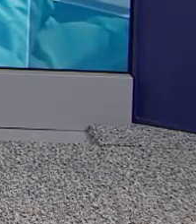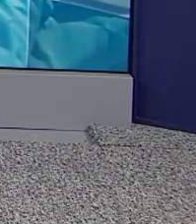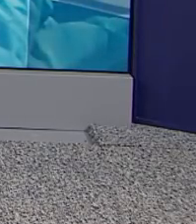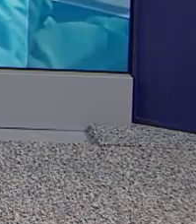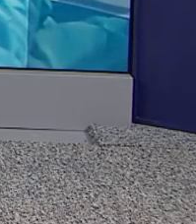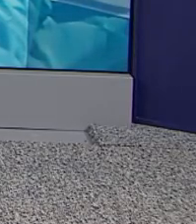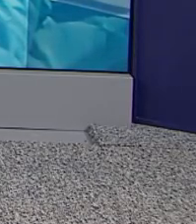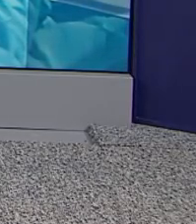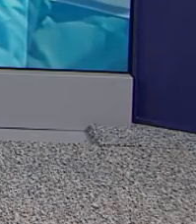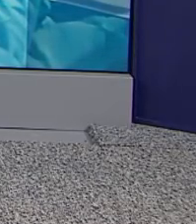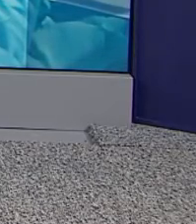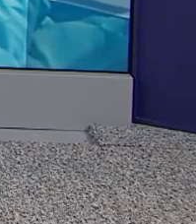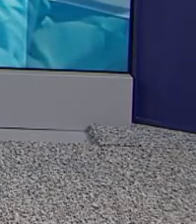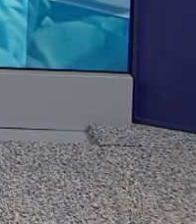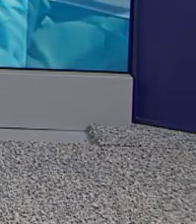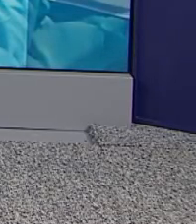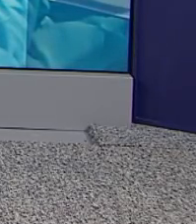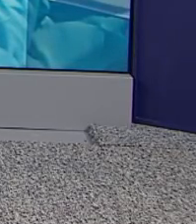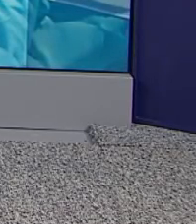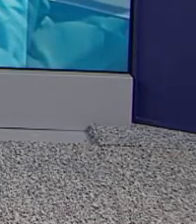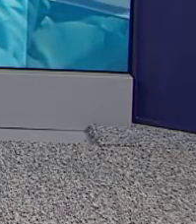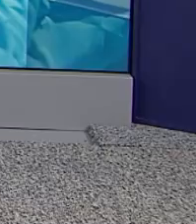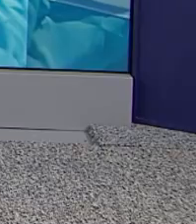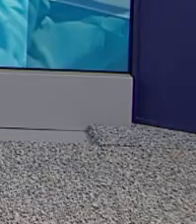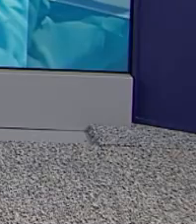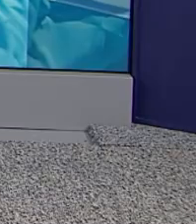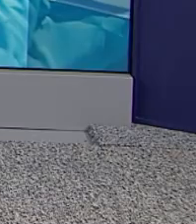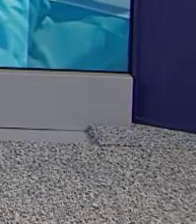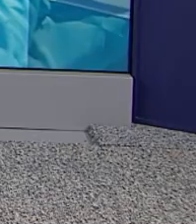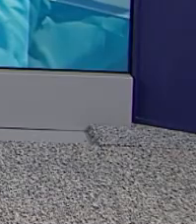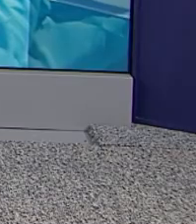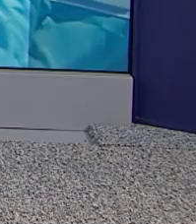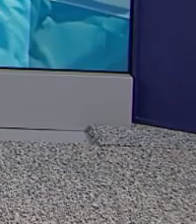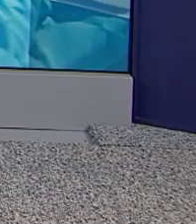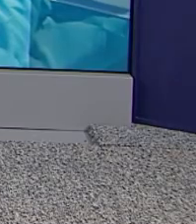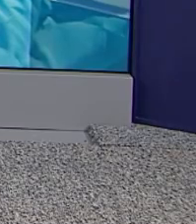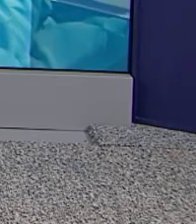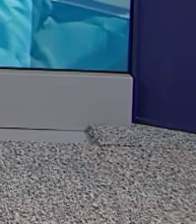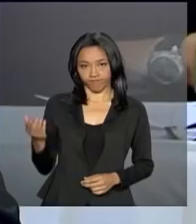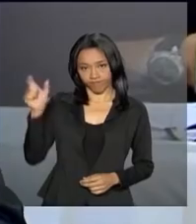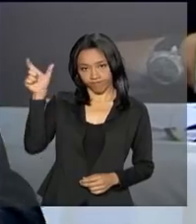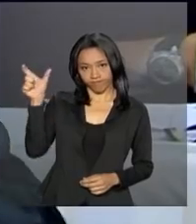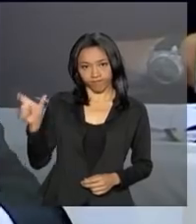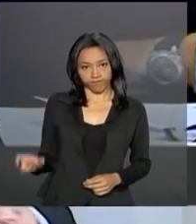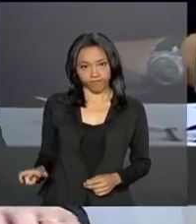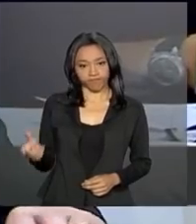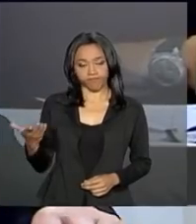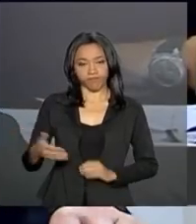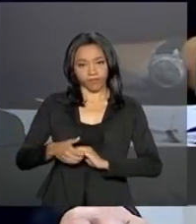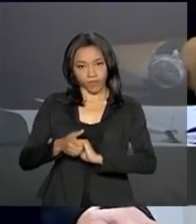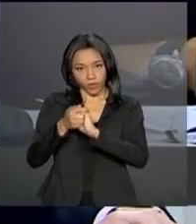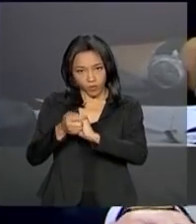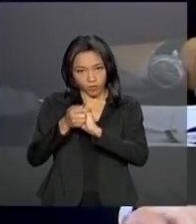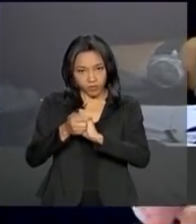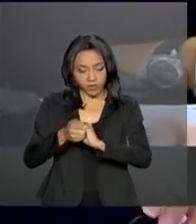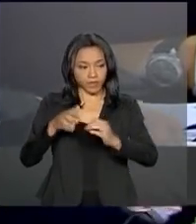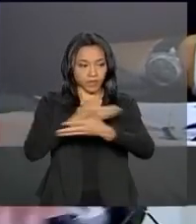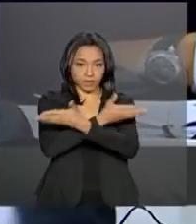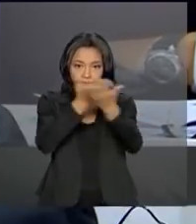centro de pesquisas em vacinas do bloco vamos ver como foi esse discurso do presidente temer comprometer os senhores e senhoras